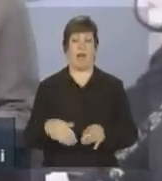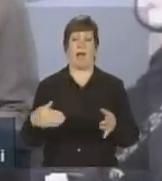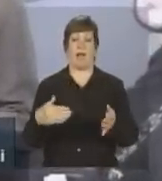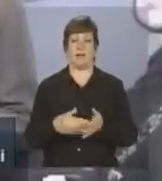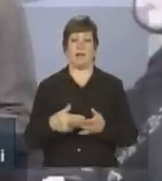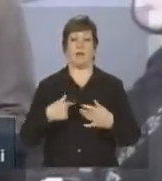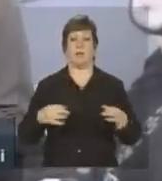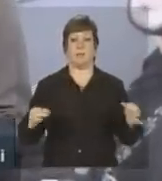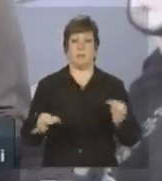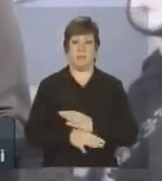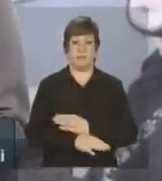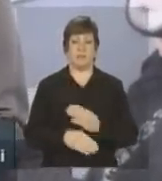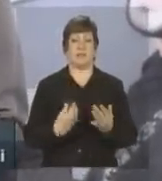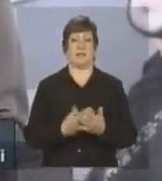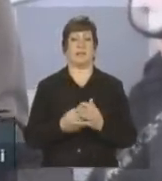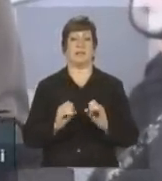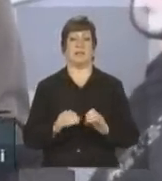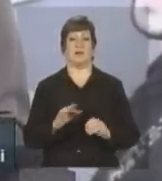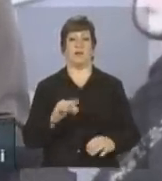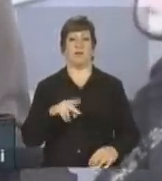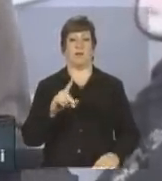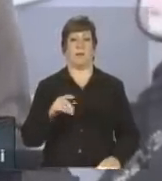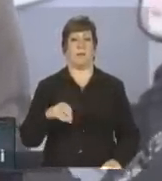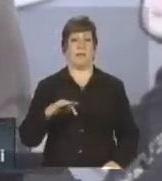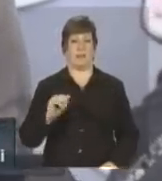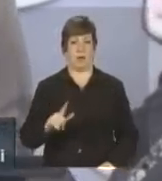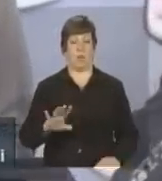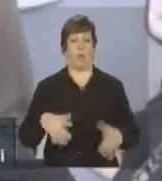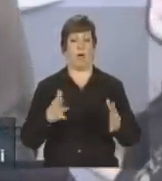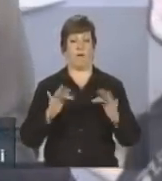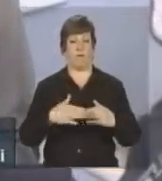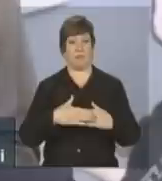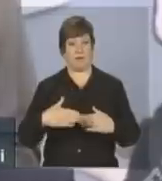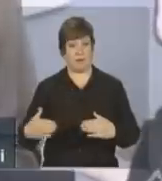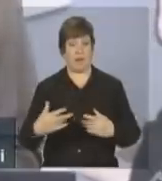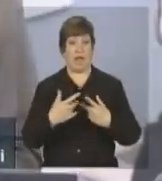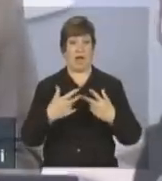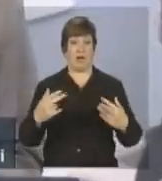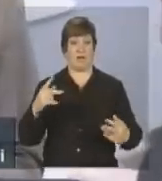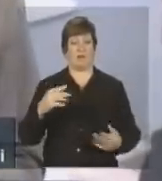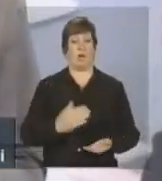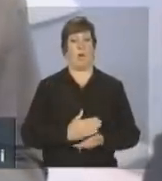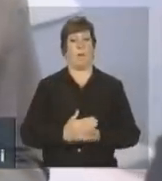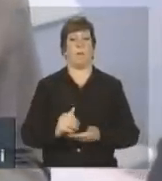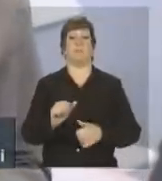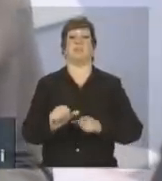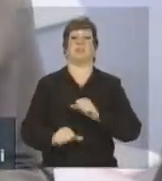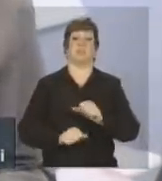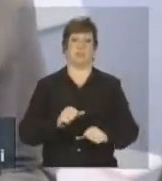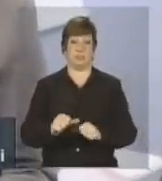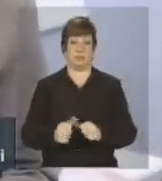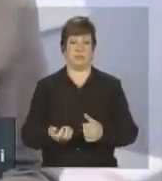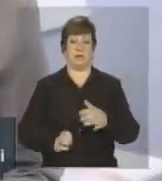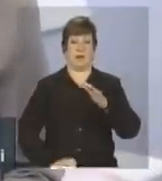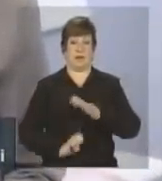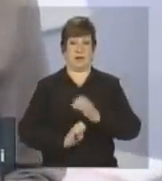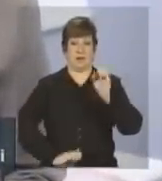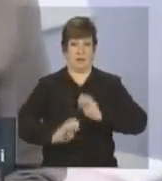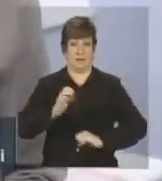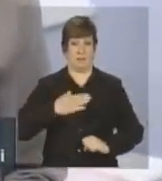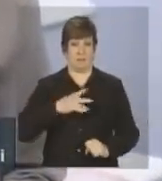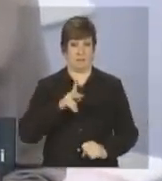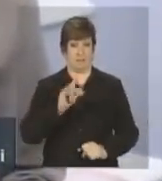ensino fundamental 1. No final desse período, as coisas começaram a mudar. A empresa na qual meu pai